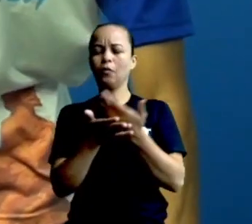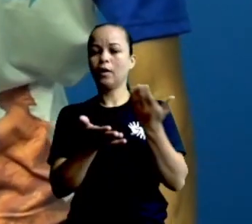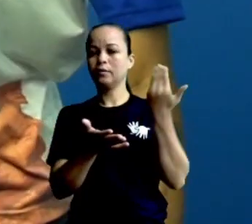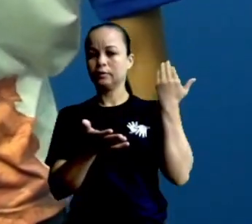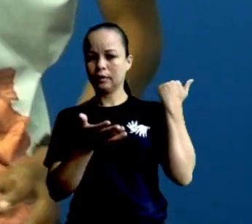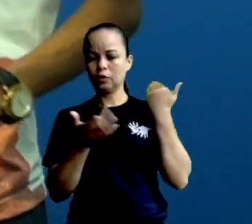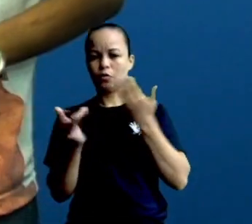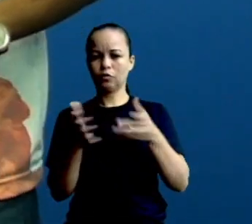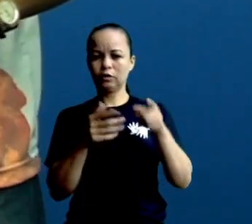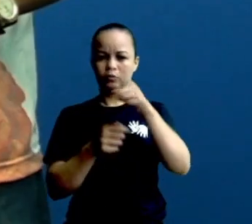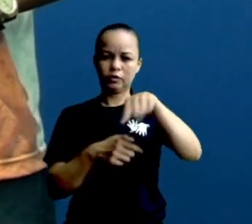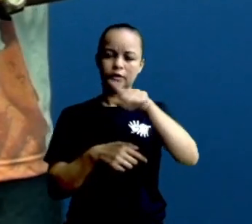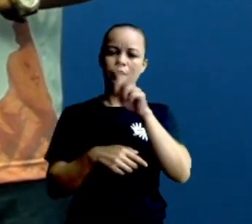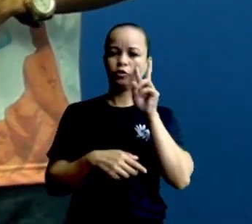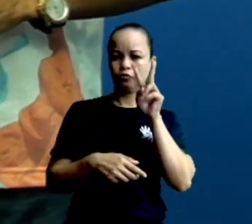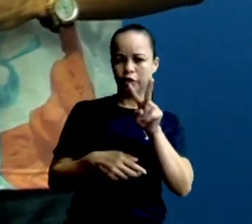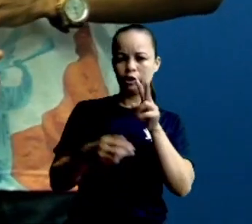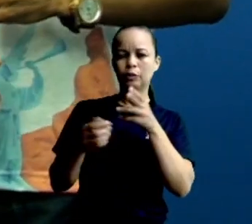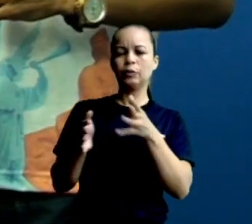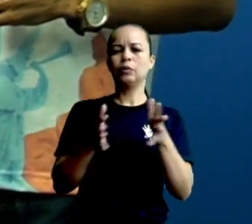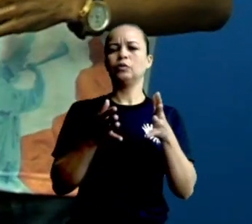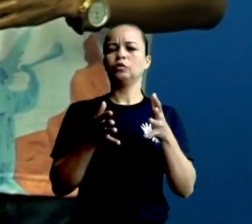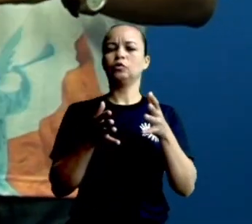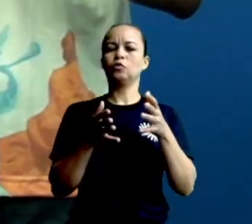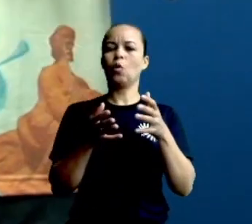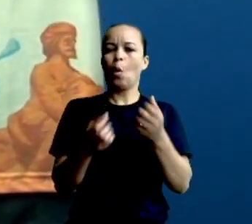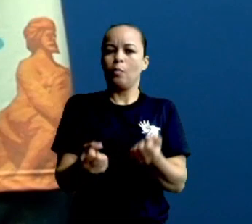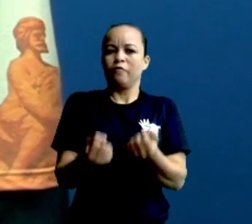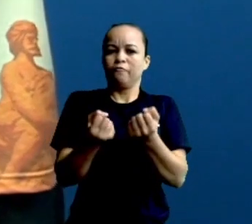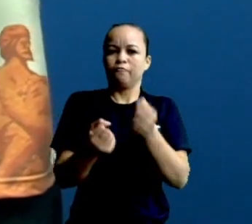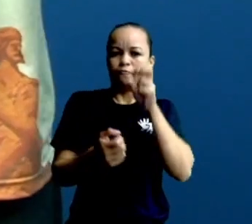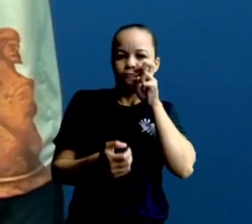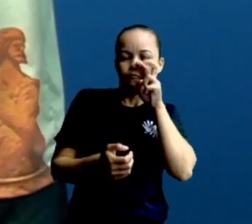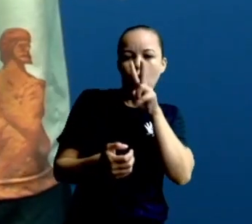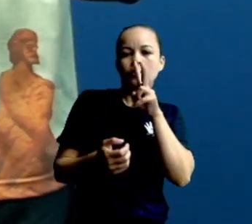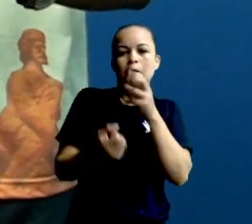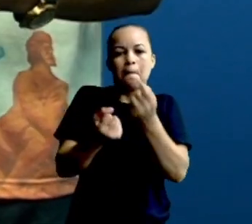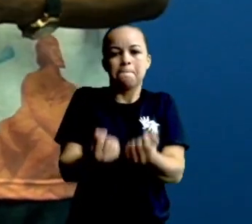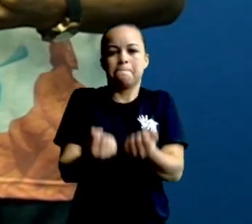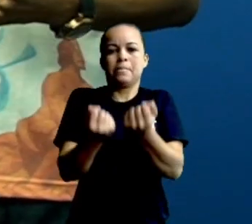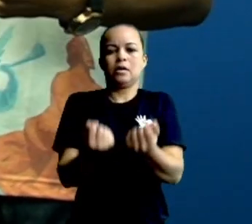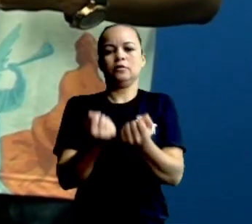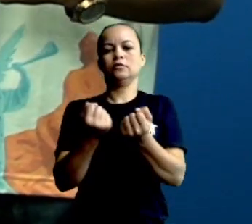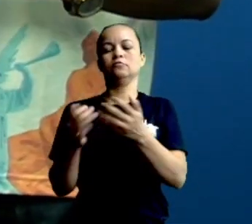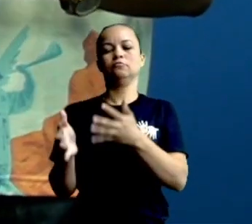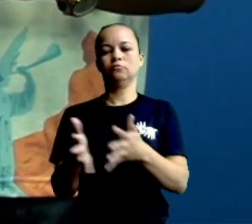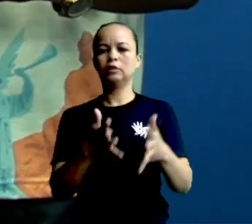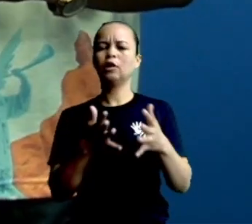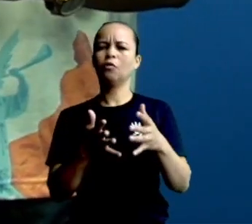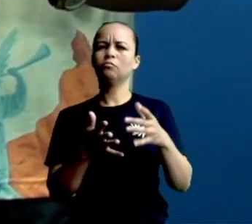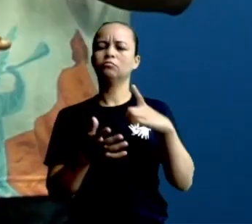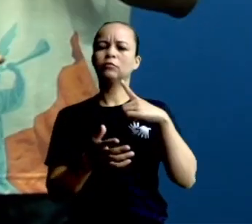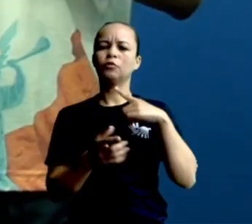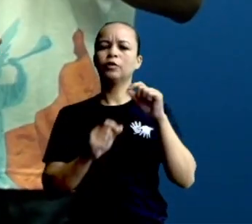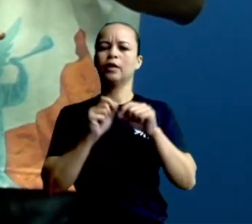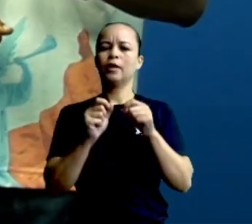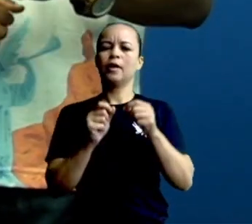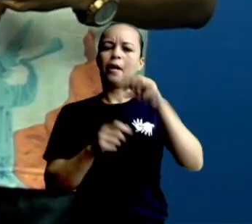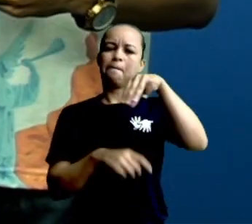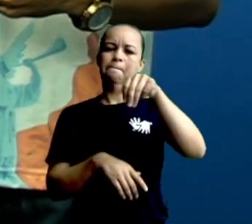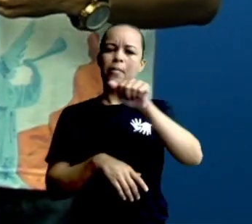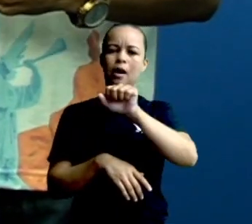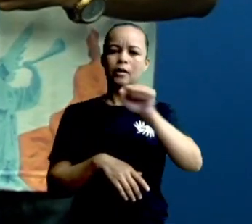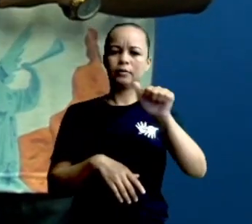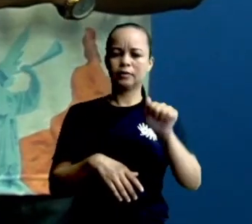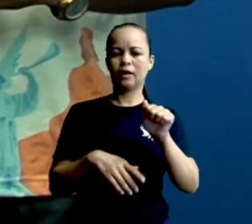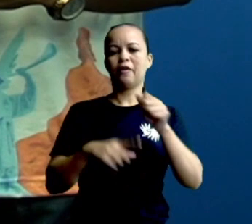tá? Sobre forças, vocês vão ver lá que a força-peso é quem? É a massa